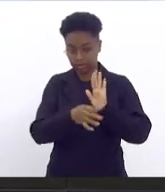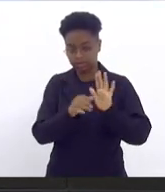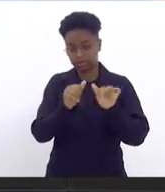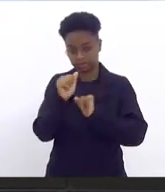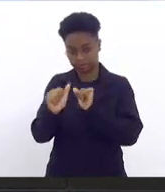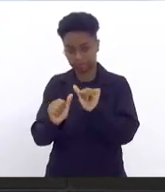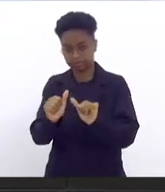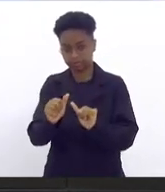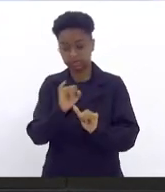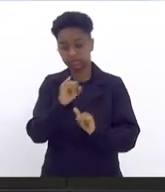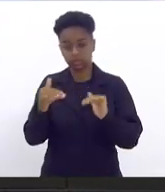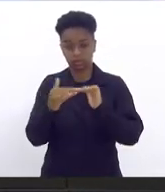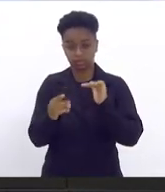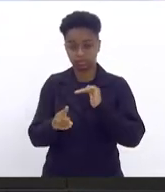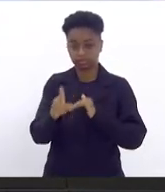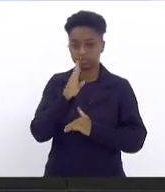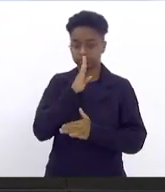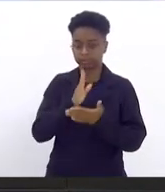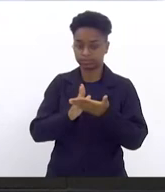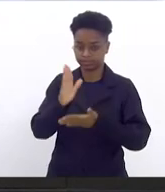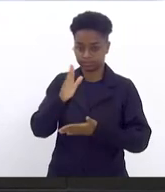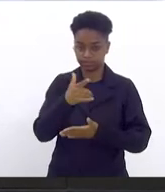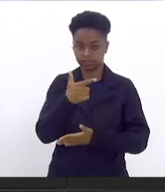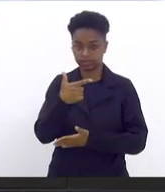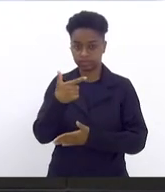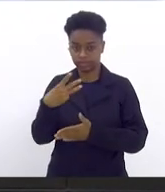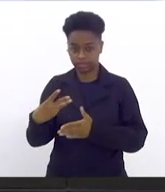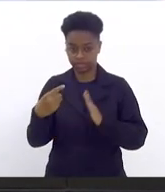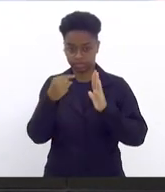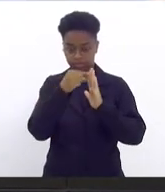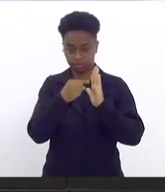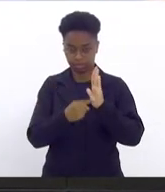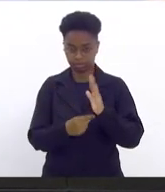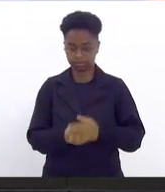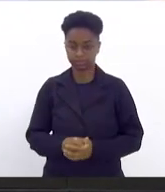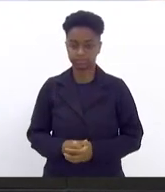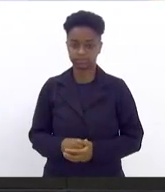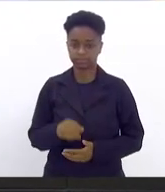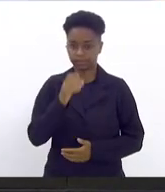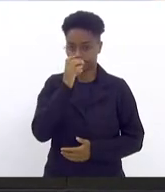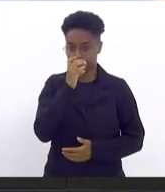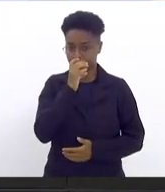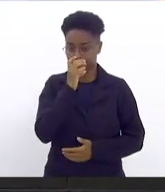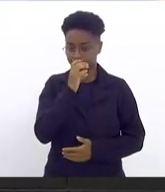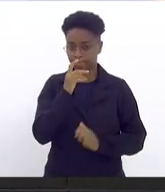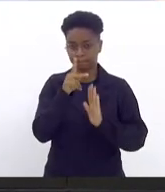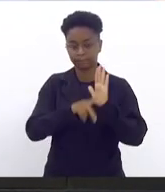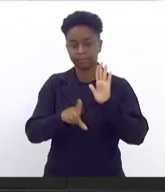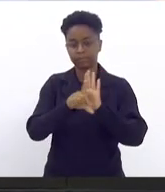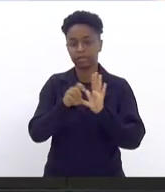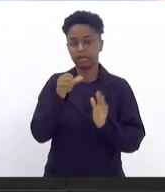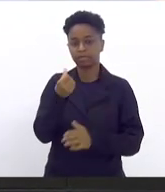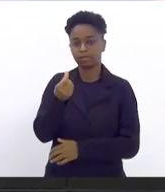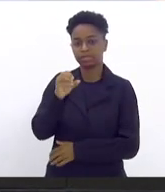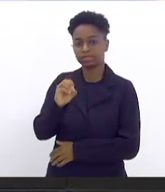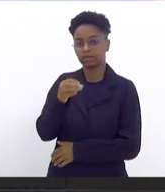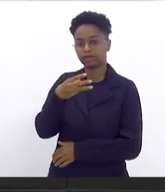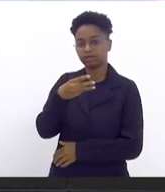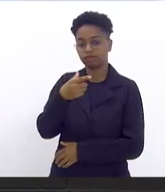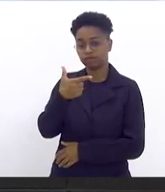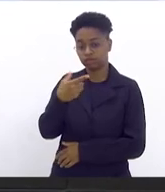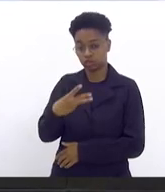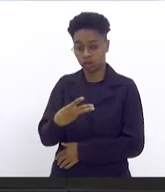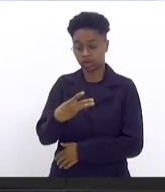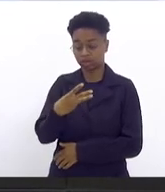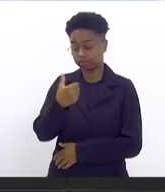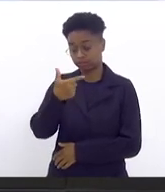retificado. Senhores que aprovam a permanência, como estão? Aprovado 23 da pauta. Projeto de lei 6024 de 22, de autoria do deputado